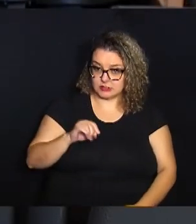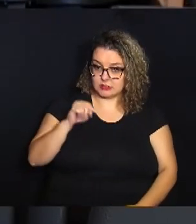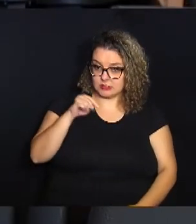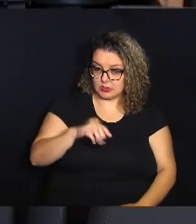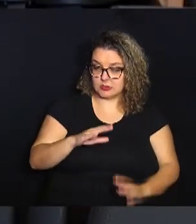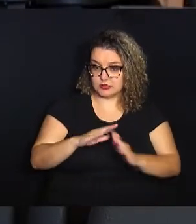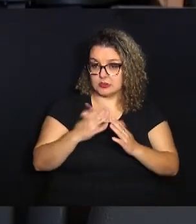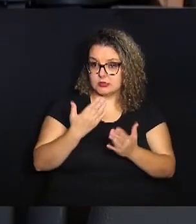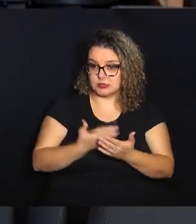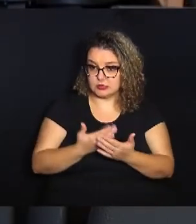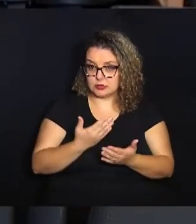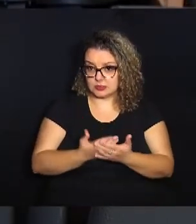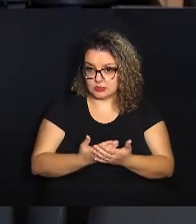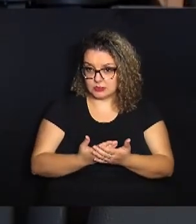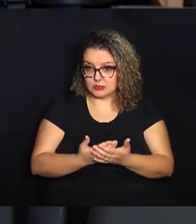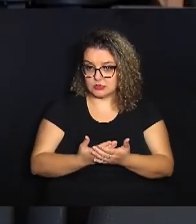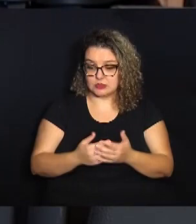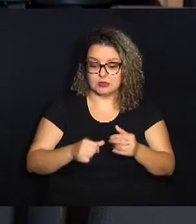escola